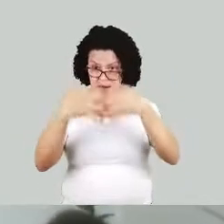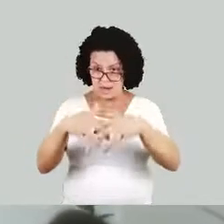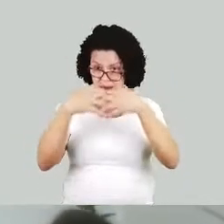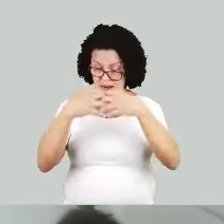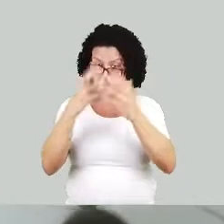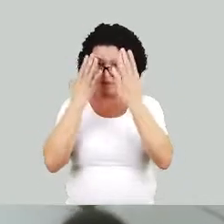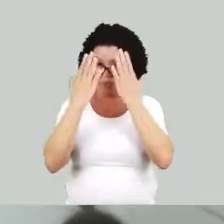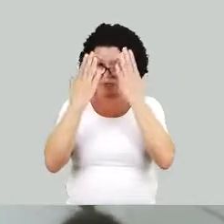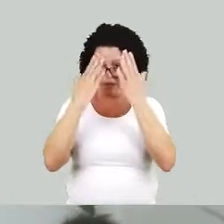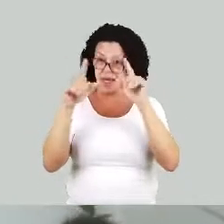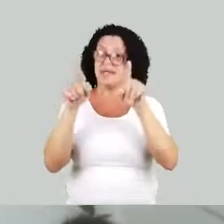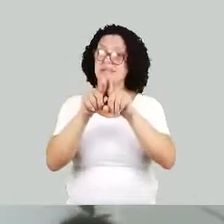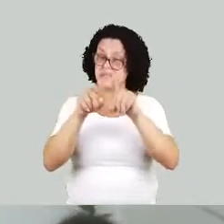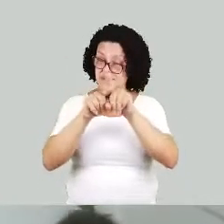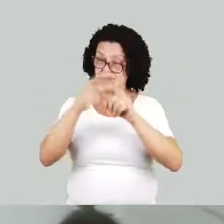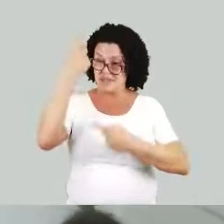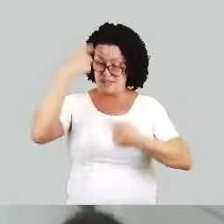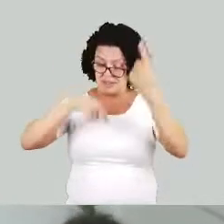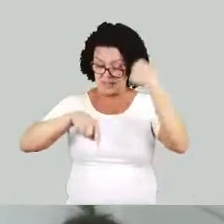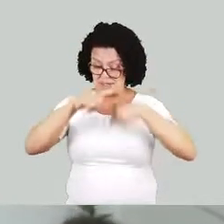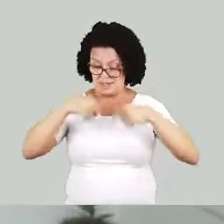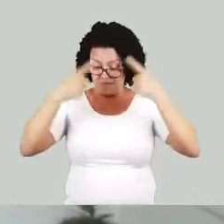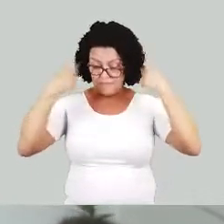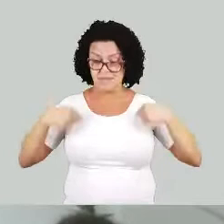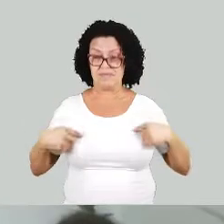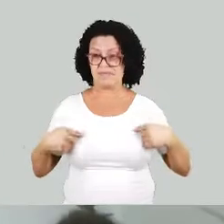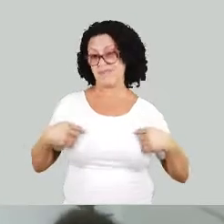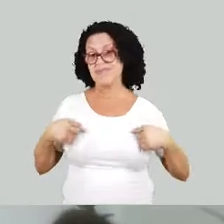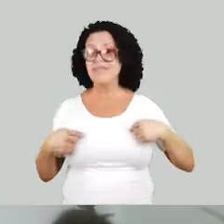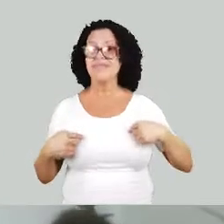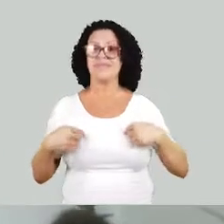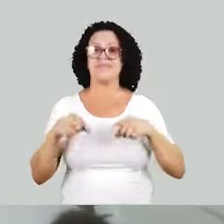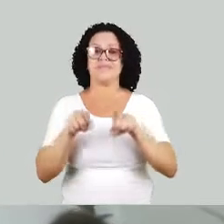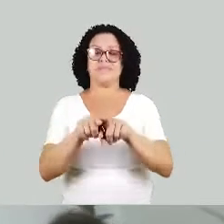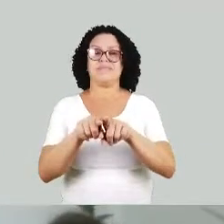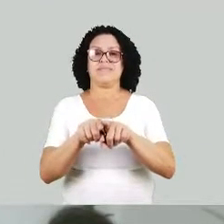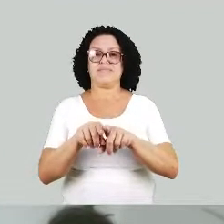emocional, psicológico e o nosso organismo físico também.